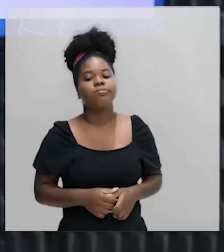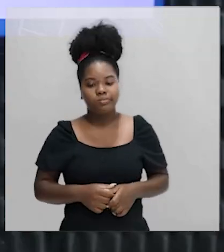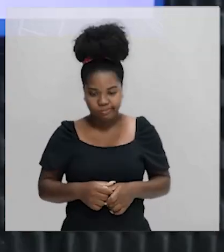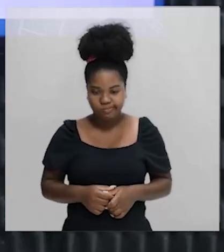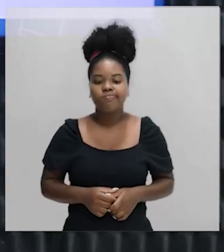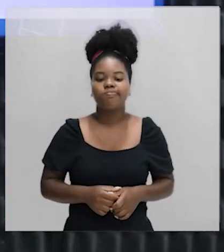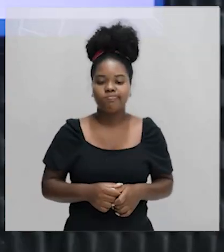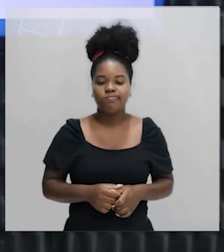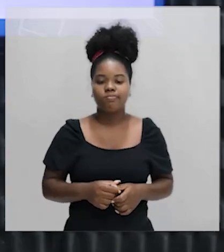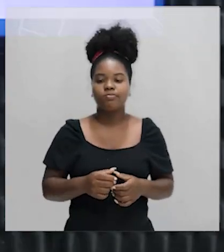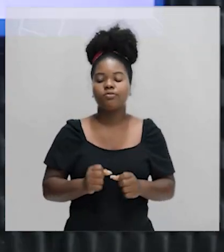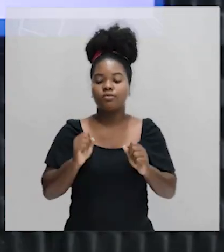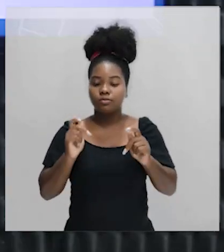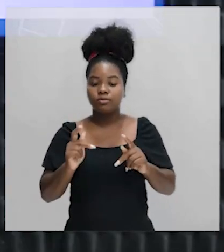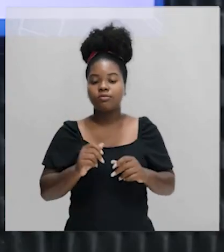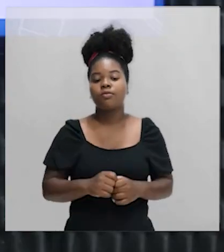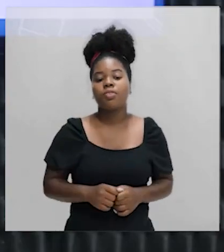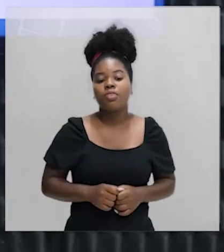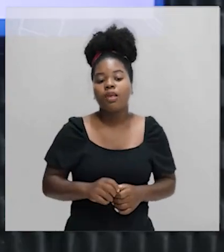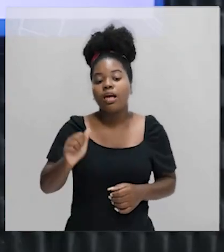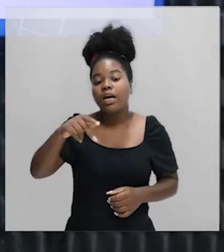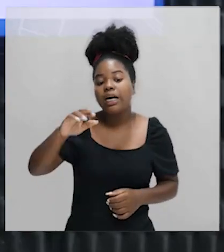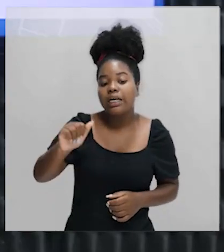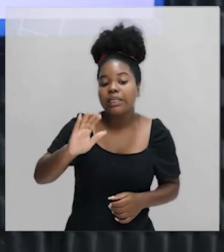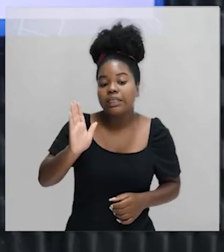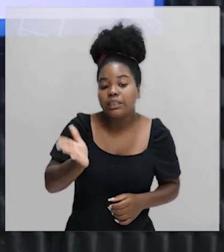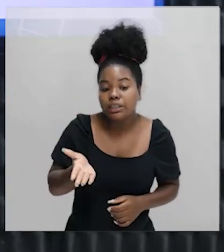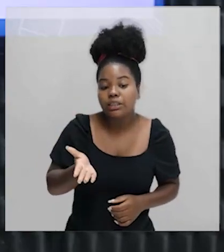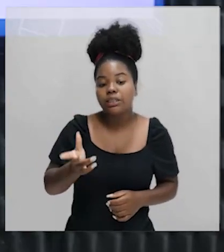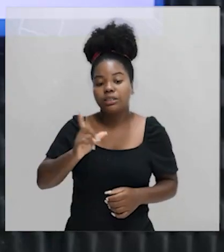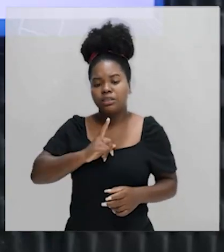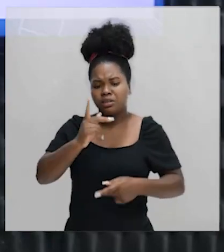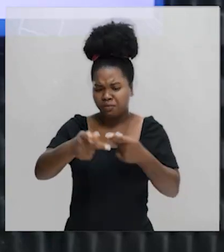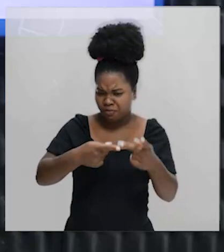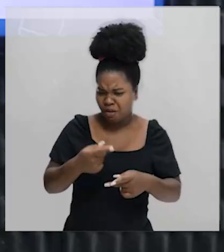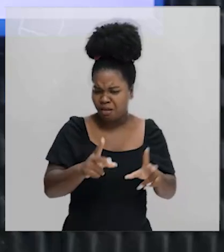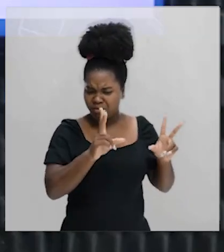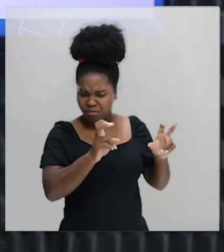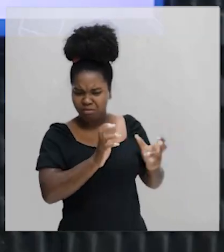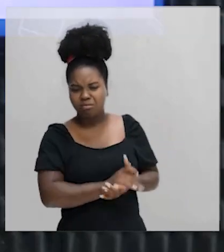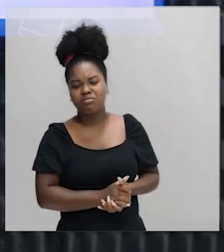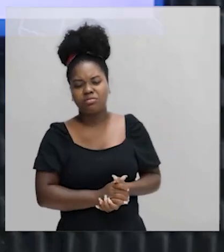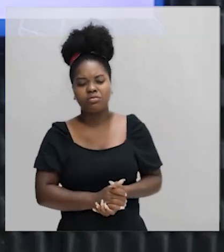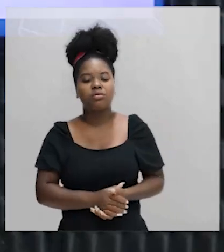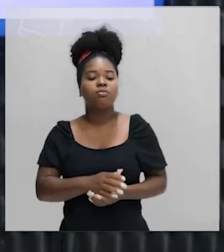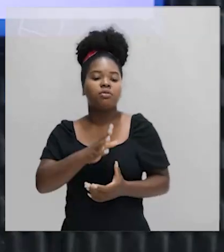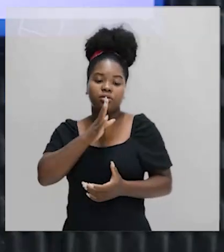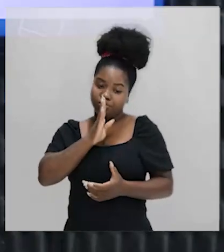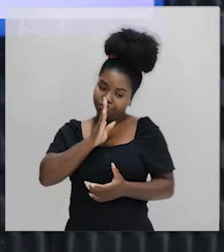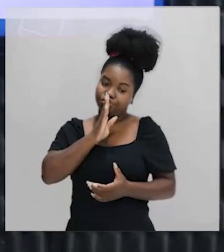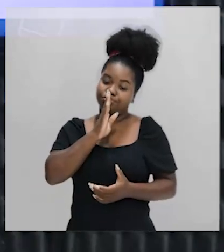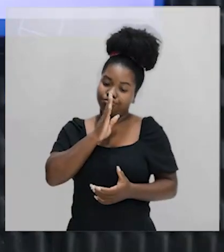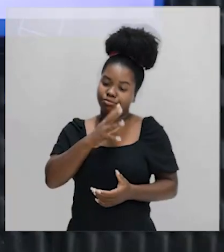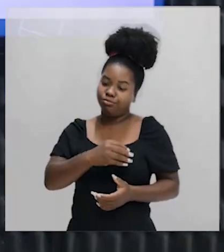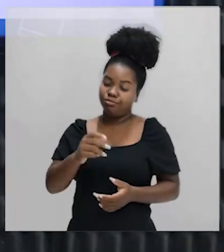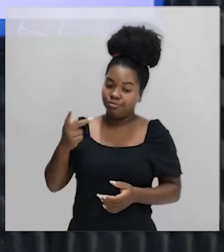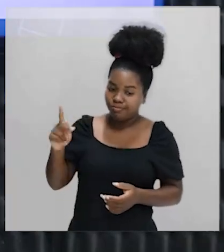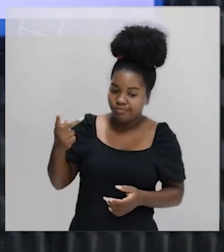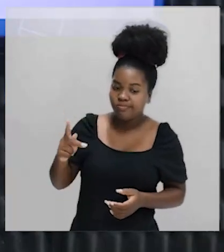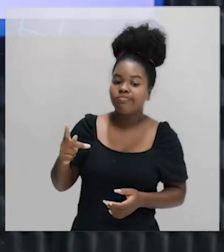Ana já tinha falado sobre esse tema. Calados, os filhos ouviram o sermão dos pais, né? Então,